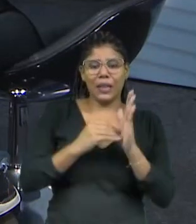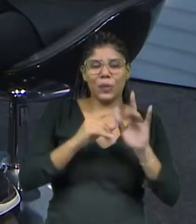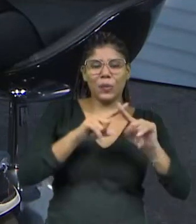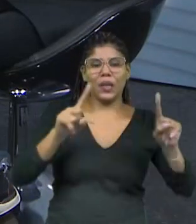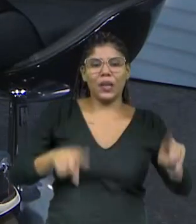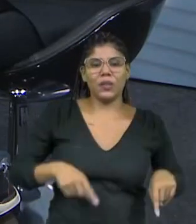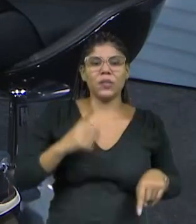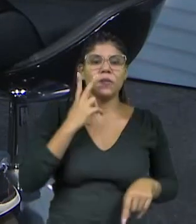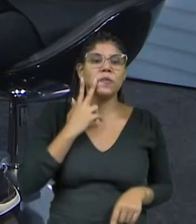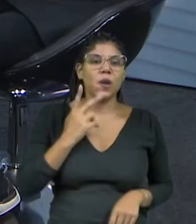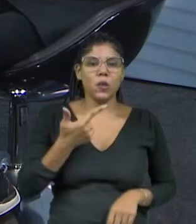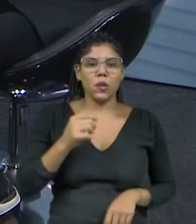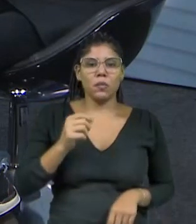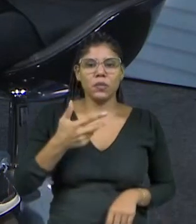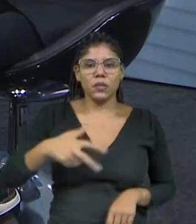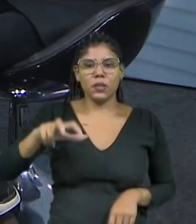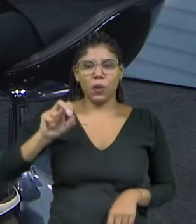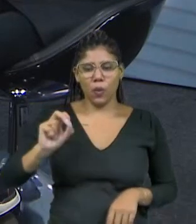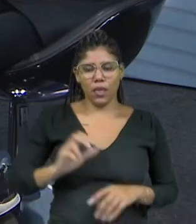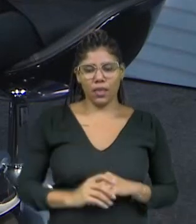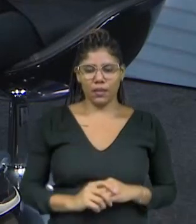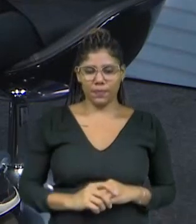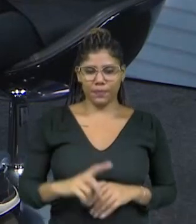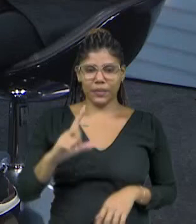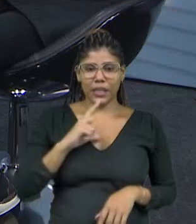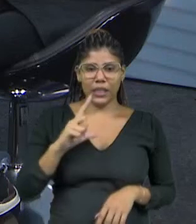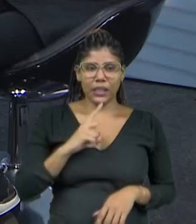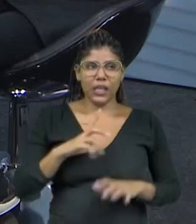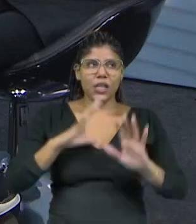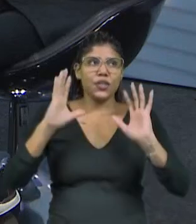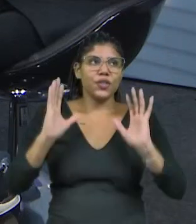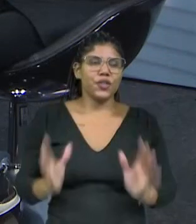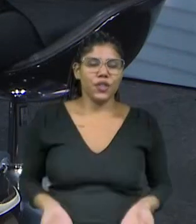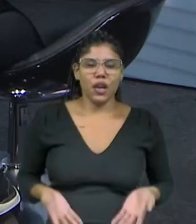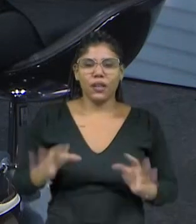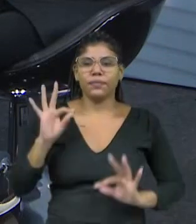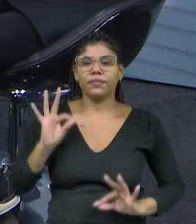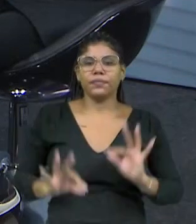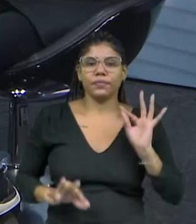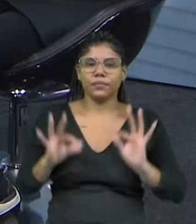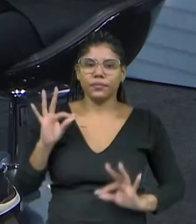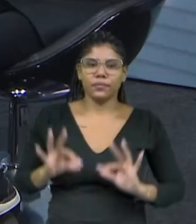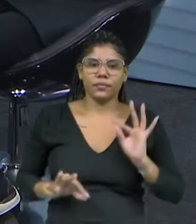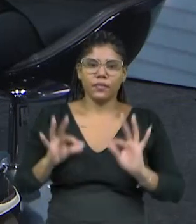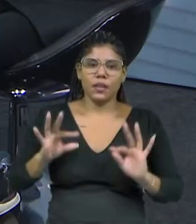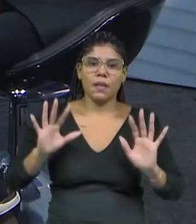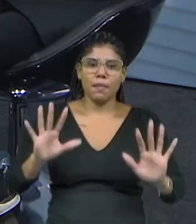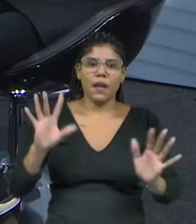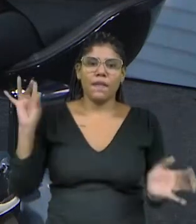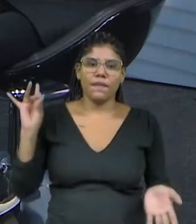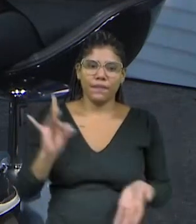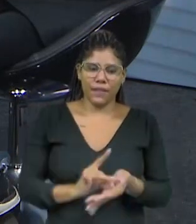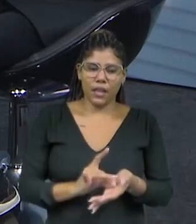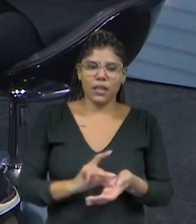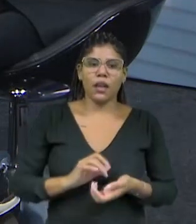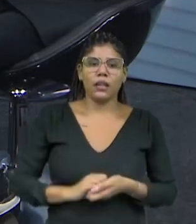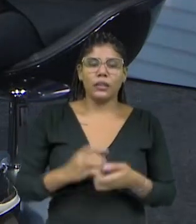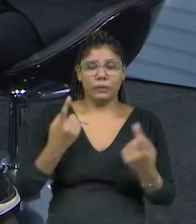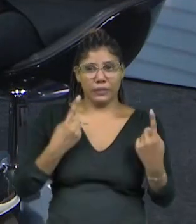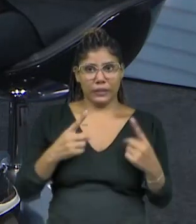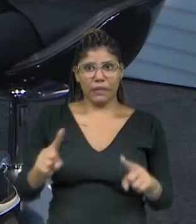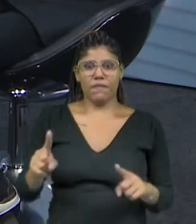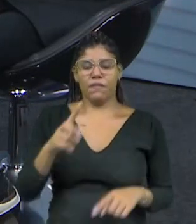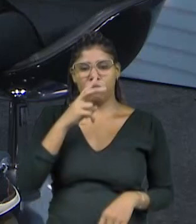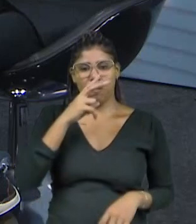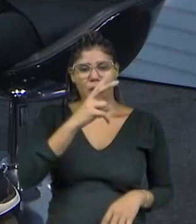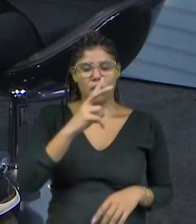de novo, existe uma lógica já colocada e sendo trabalhada nesse sentido. Agora, realmente o desafio é grande. A gente